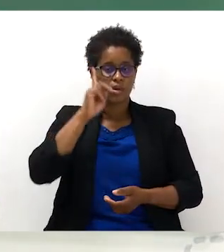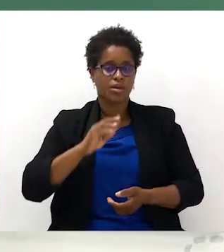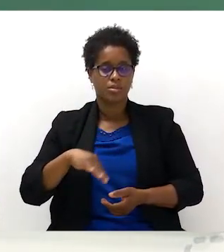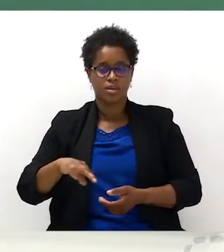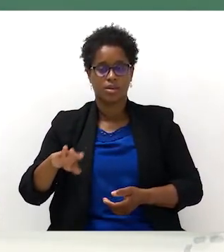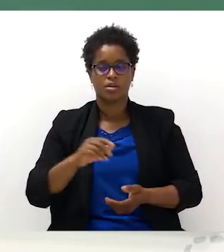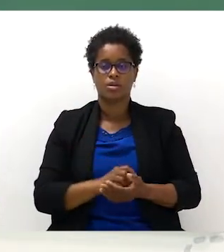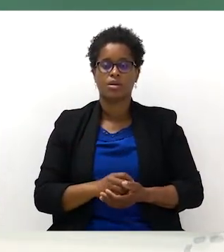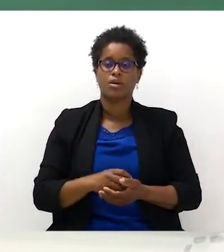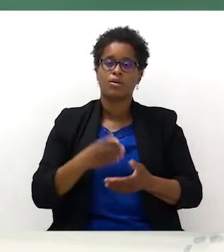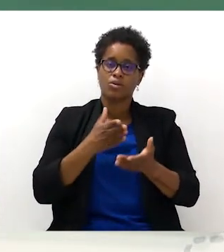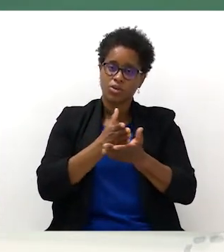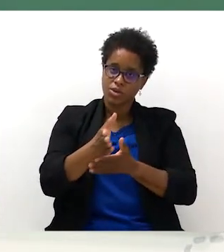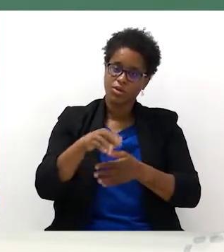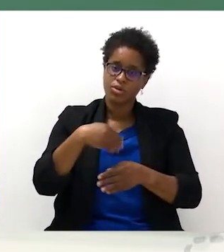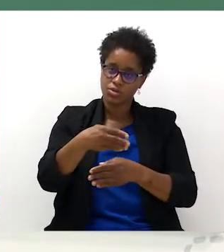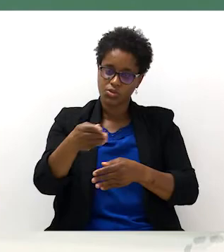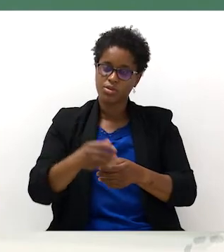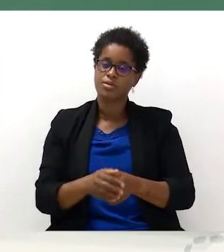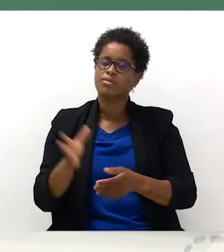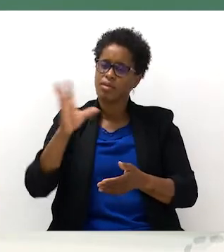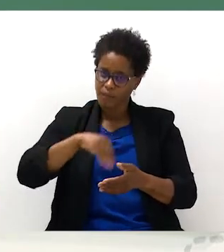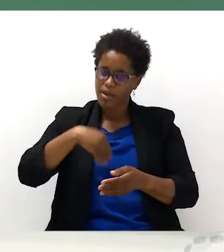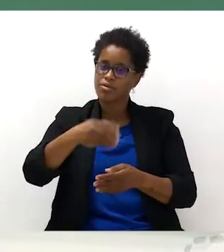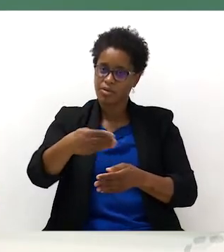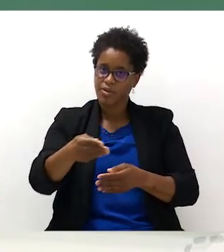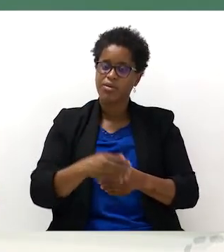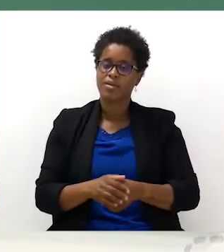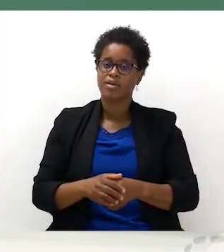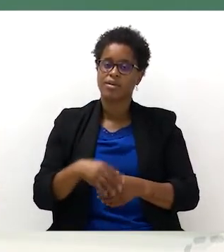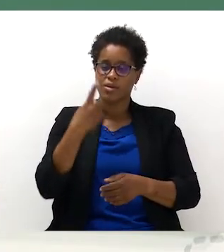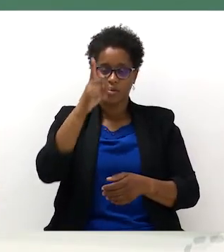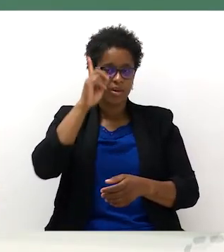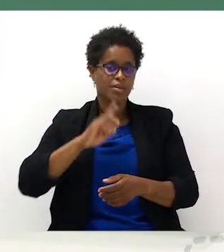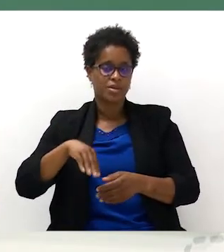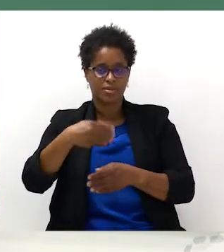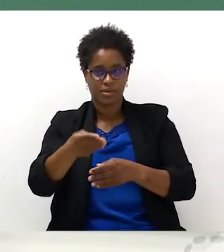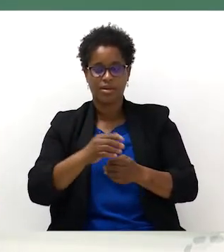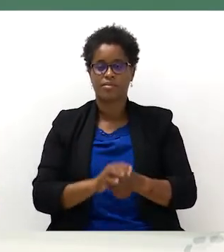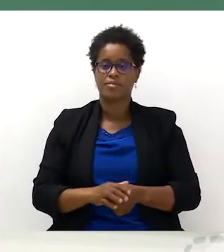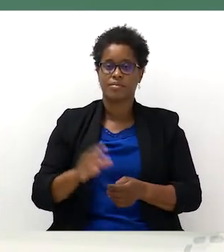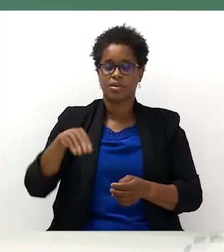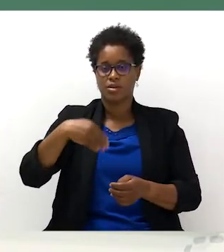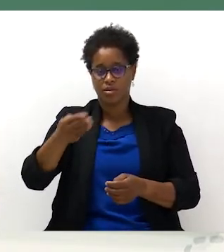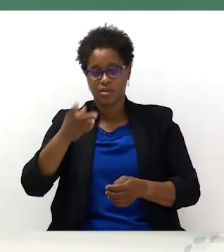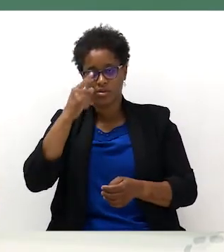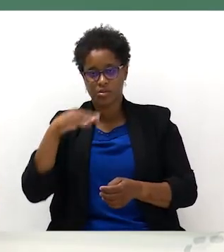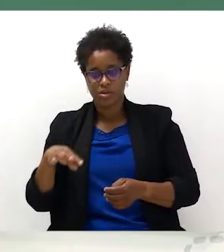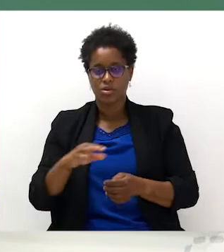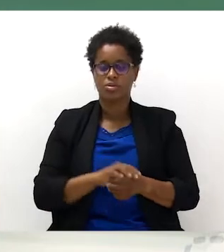menina. Continuemos a distribuir, dá para distribuir mais. Vem para a menina, para o